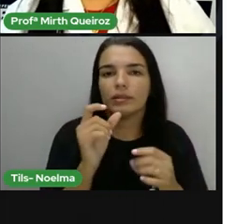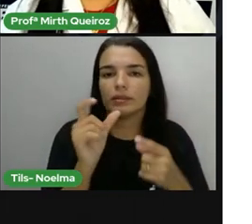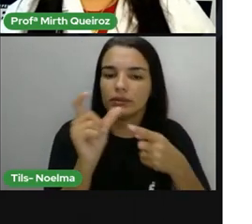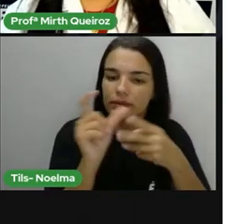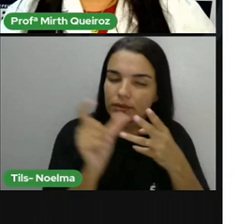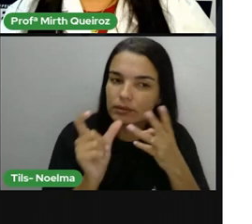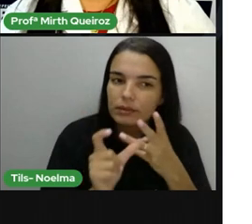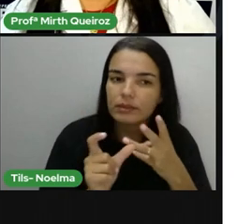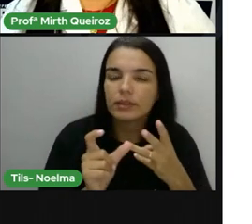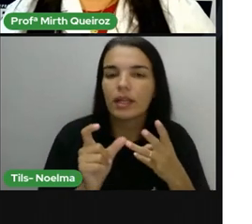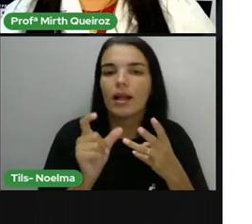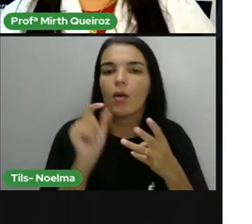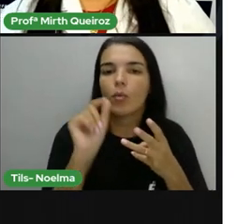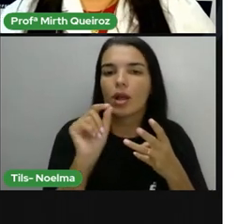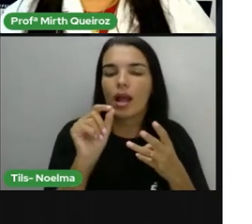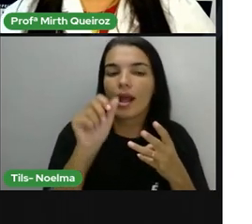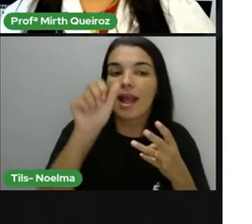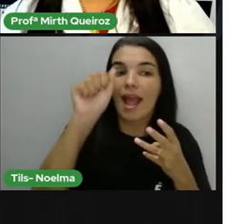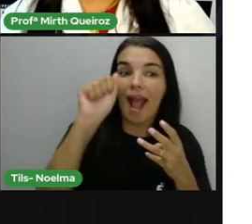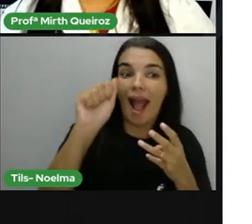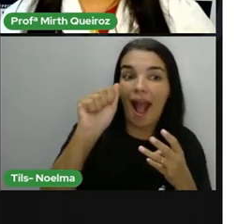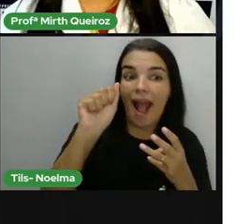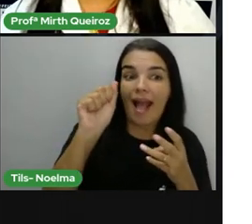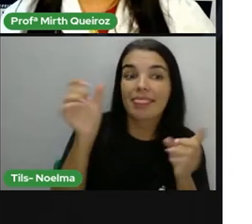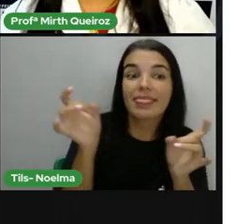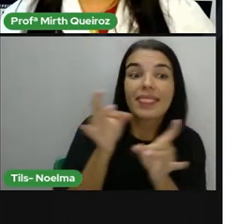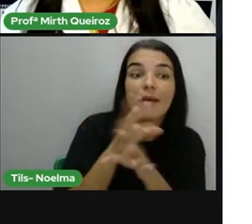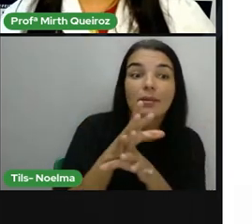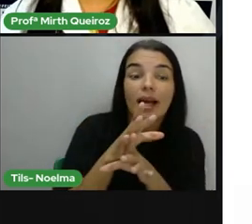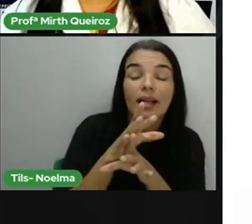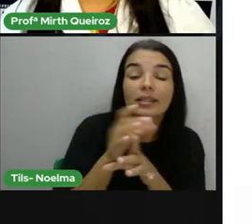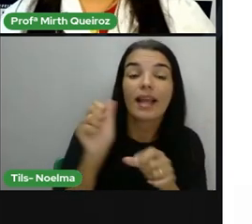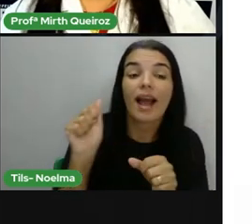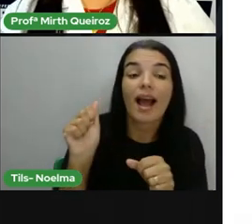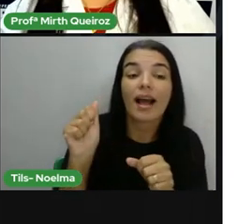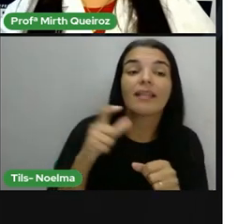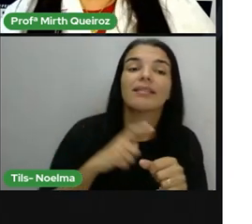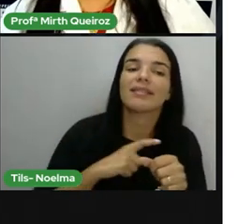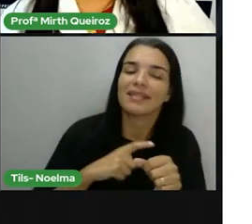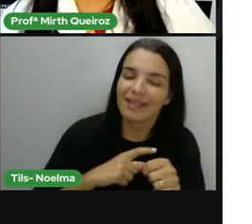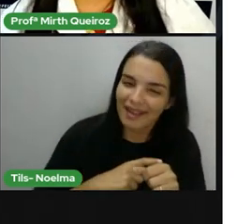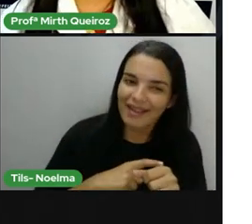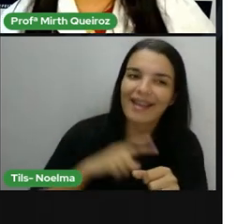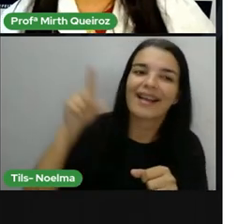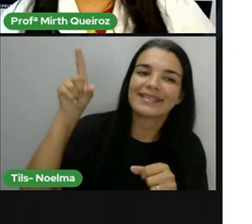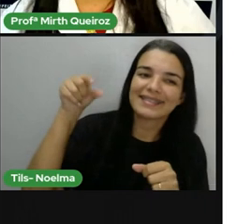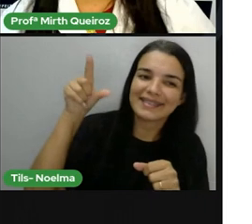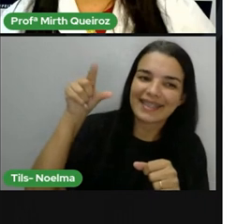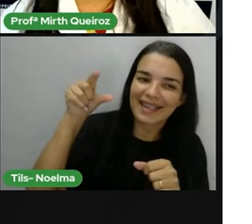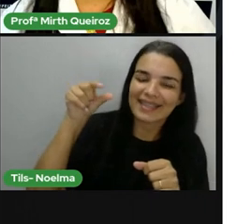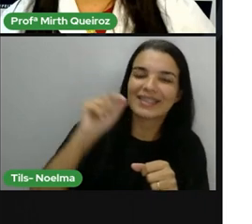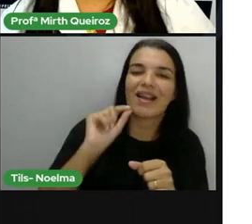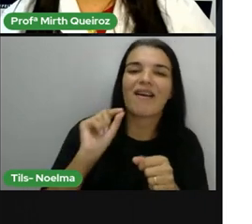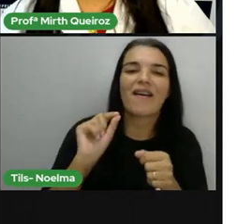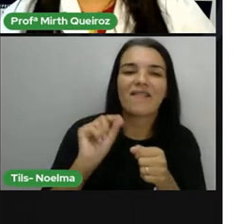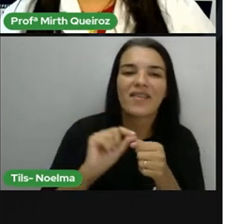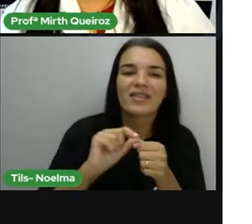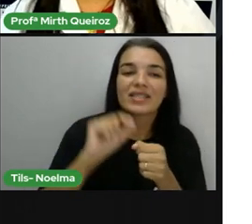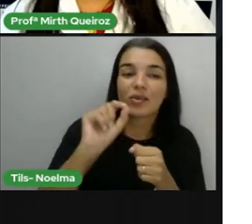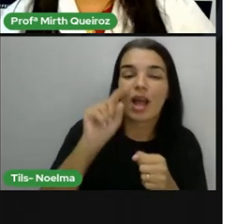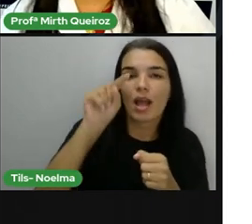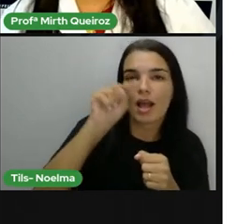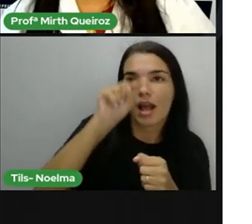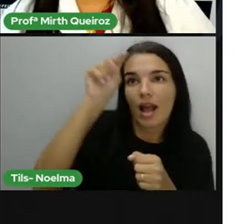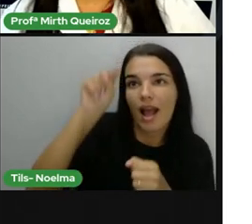palavra oxítona terminada em A. Leva acento ou não leva? Leva acento. Então, tá faltando o acento aí